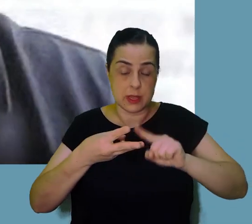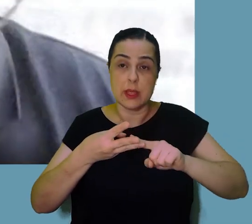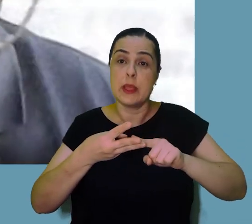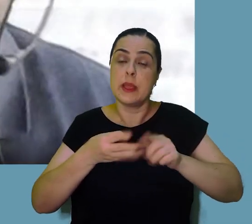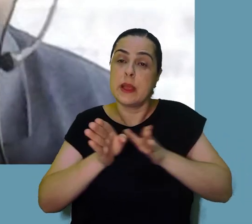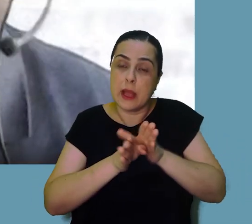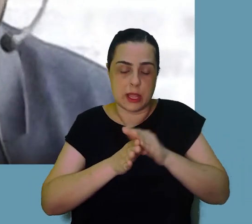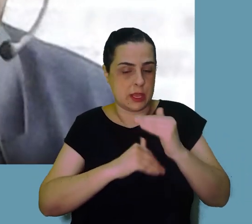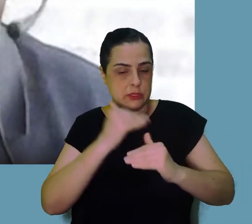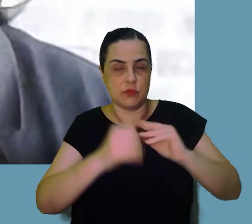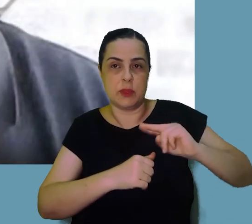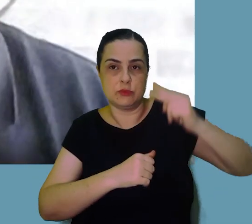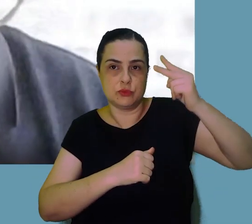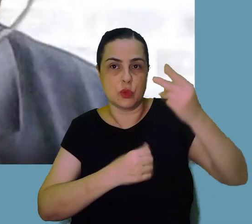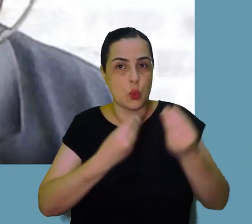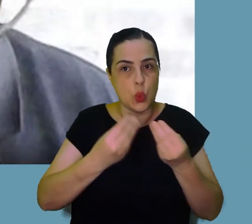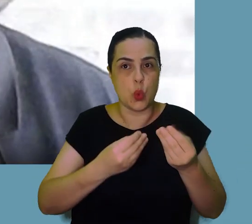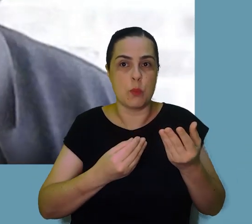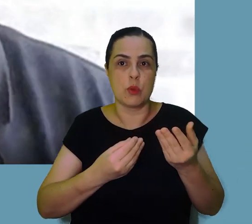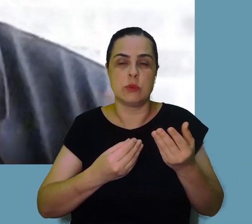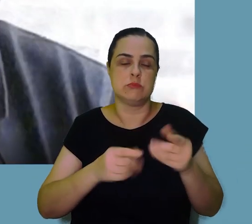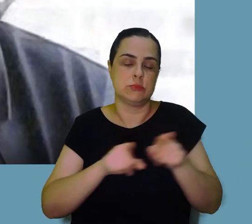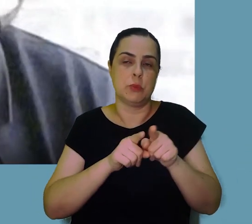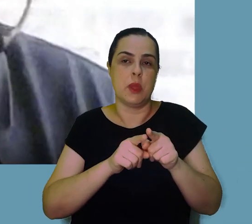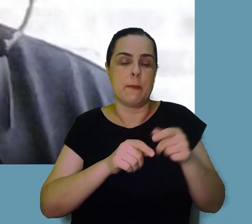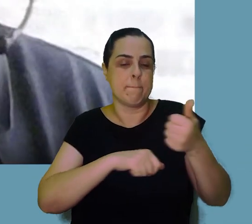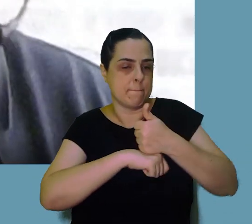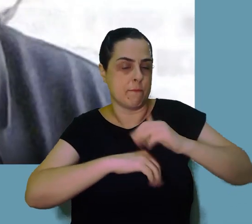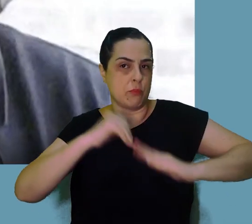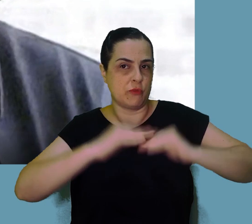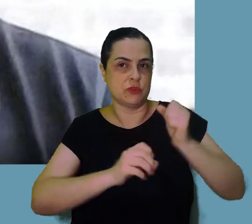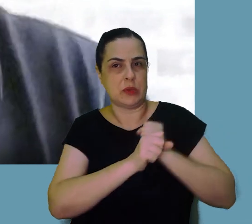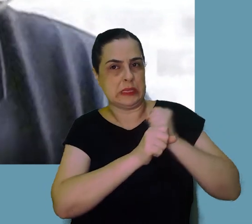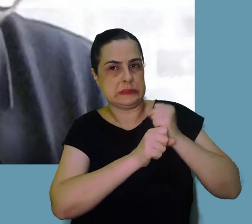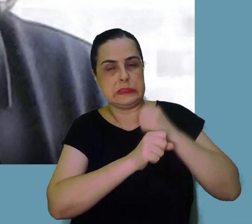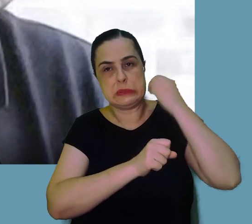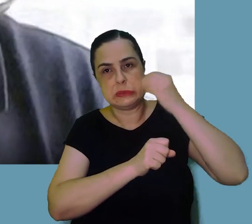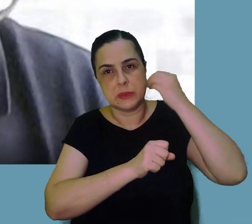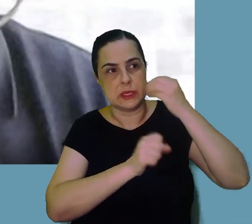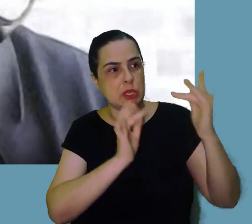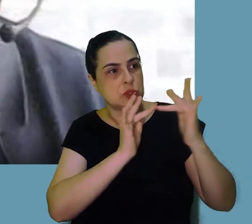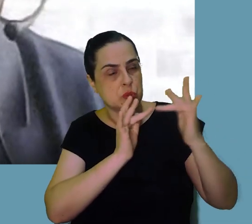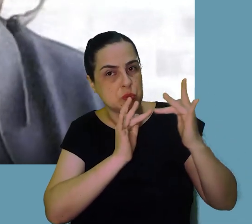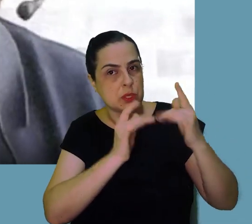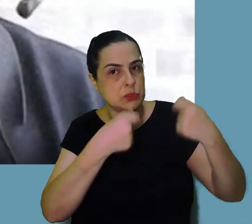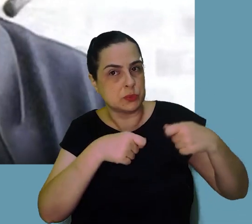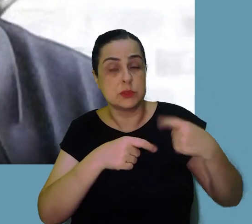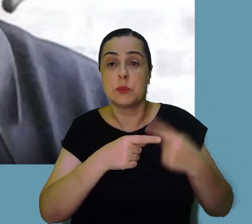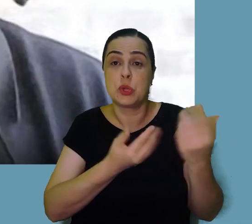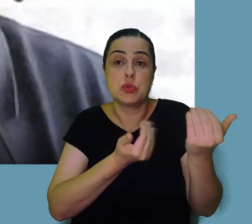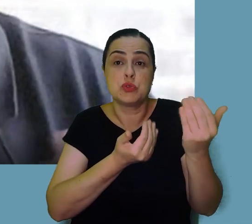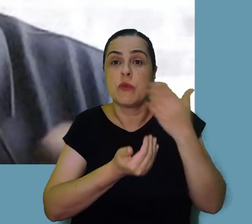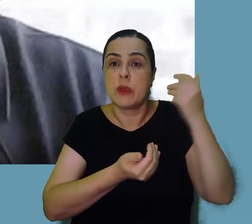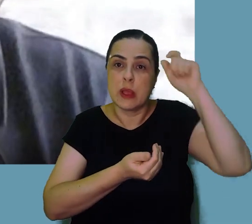com profissionais da casa que já estão ali há muito tempo, que já são referências. Por quê? Porque esses jovens negros não vão